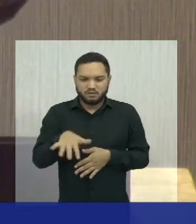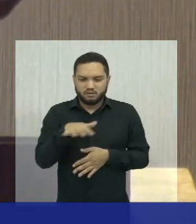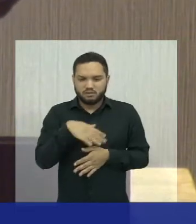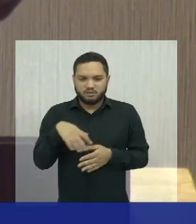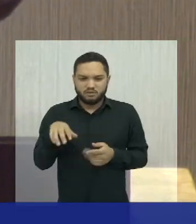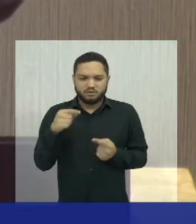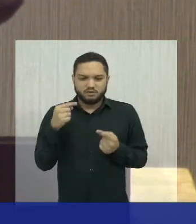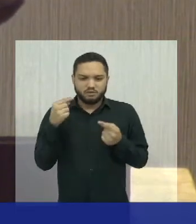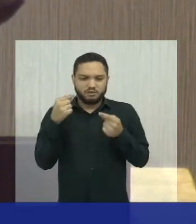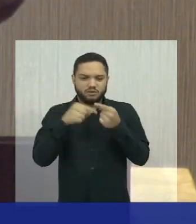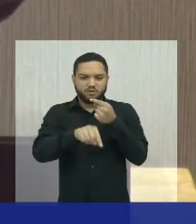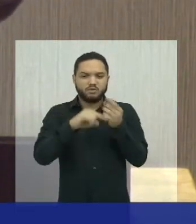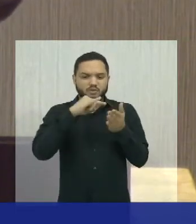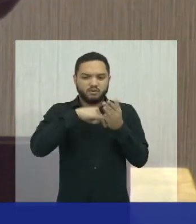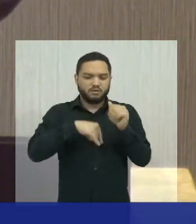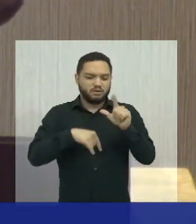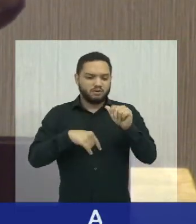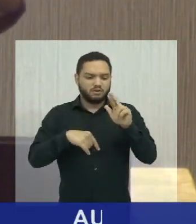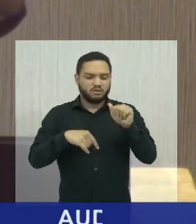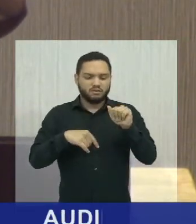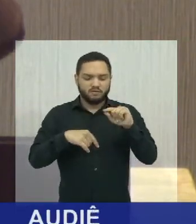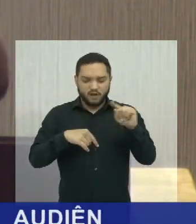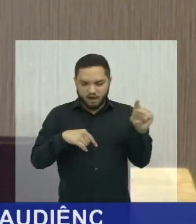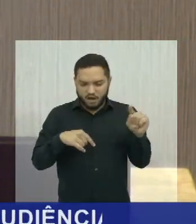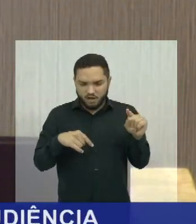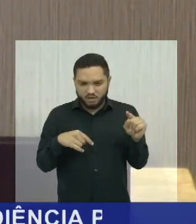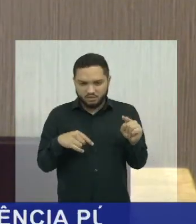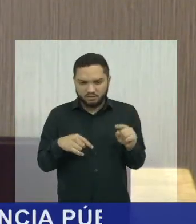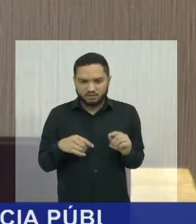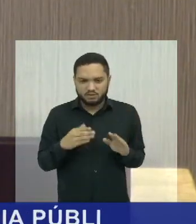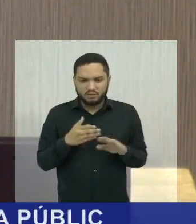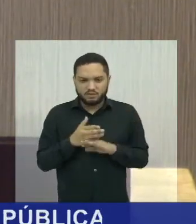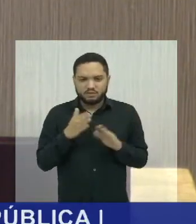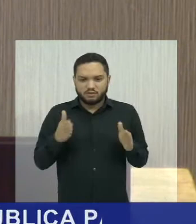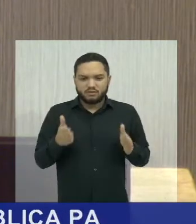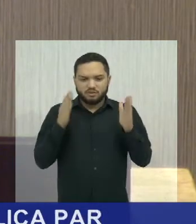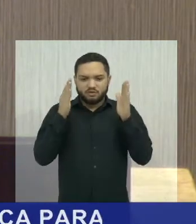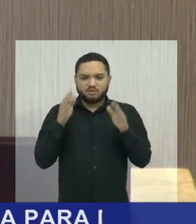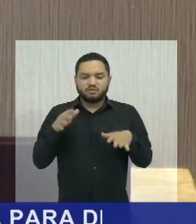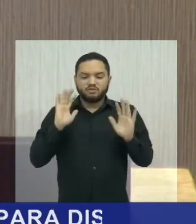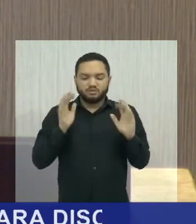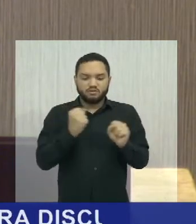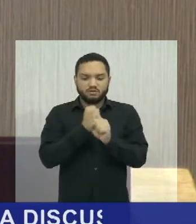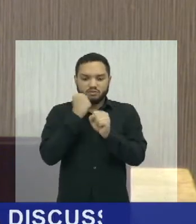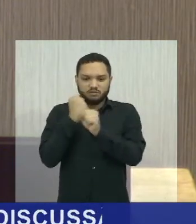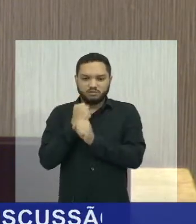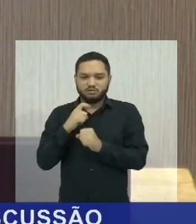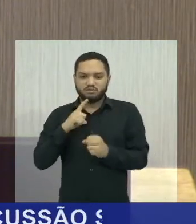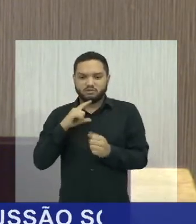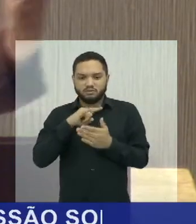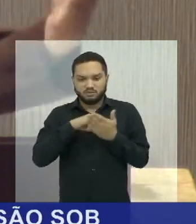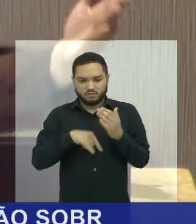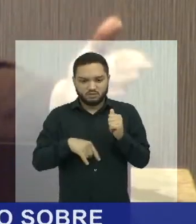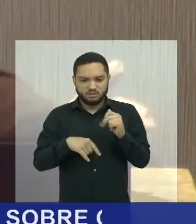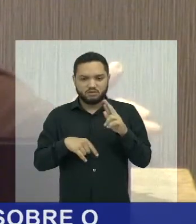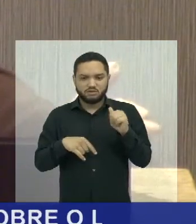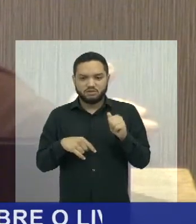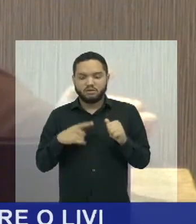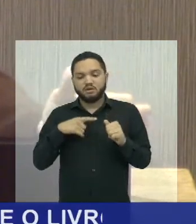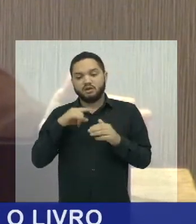mesma constante no alvará. Quando eu fui para o prédio, ele já estava construído, já existia um alvará. Eu peguei o alvará e mudei o nome